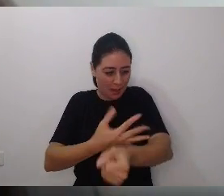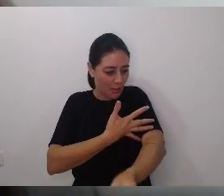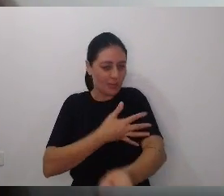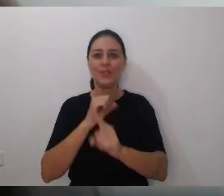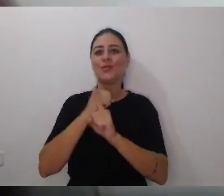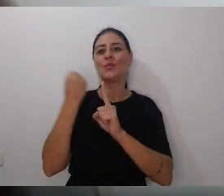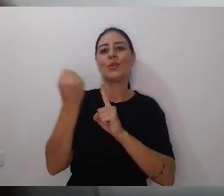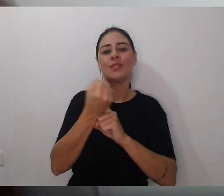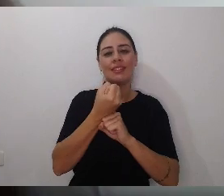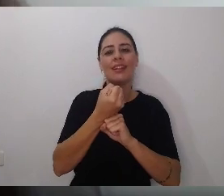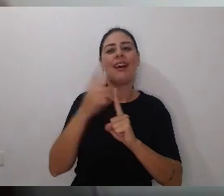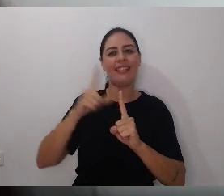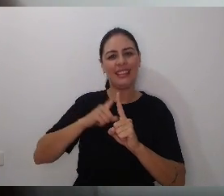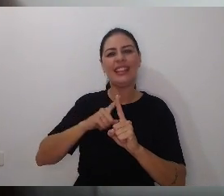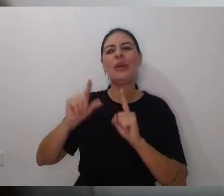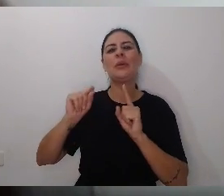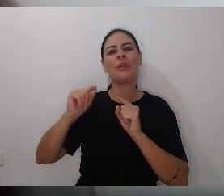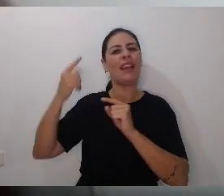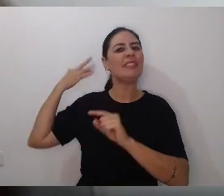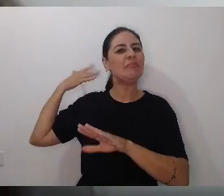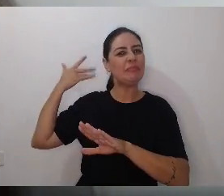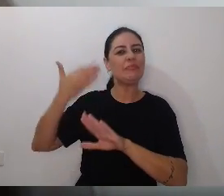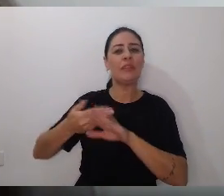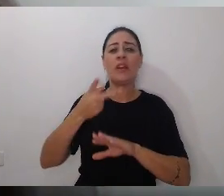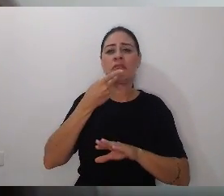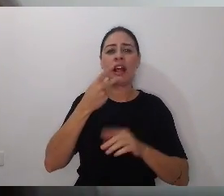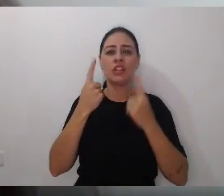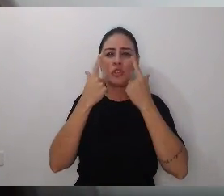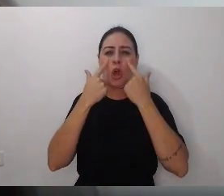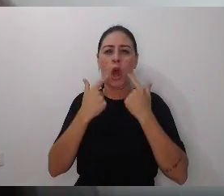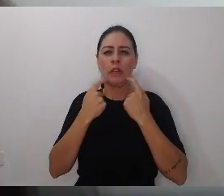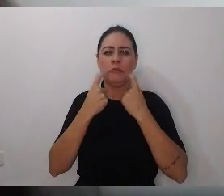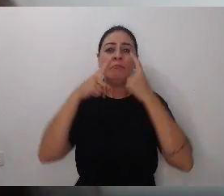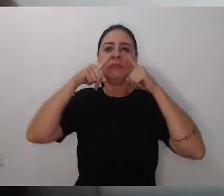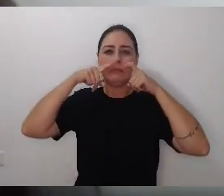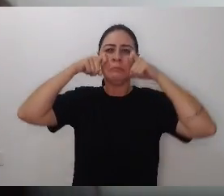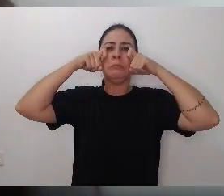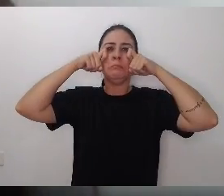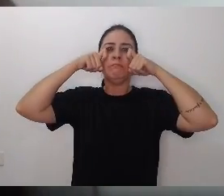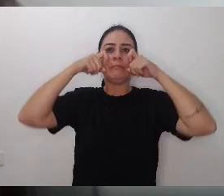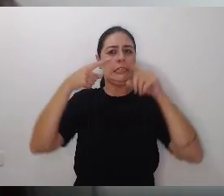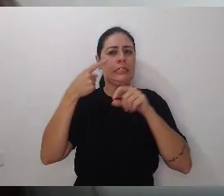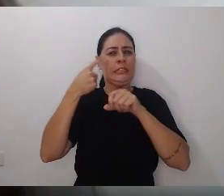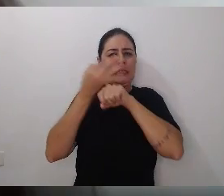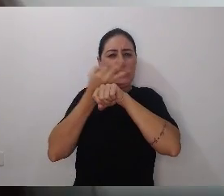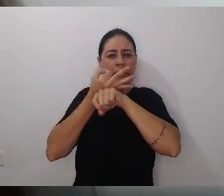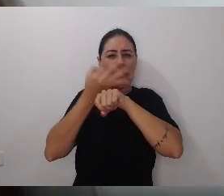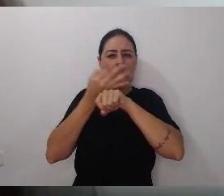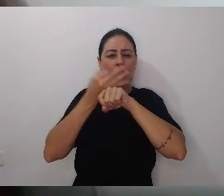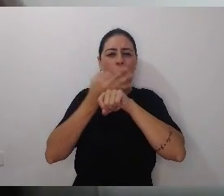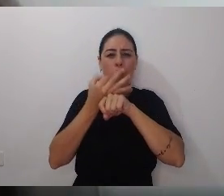porque a maioria dos adultos não teve essa educação emocional. Então, a gente não aprendeu a reconhecer as nossas